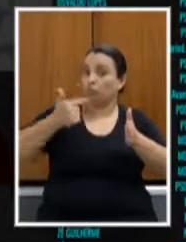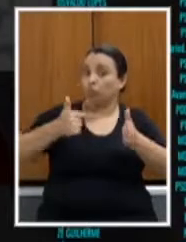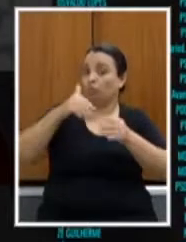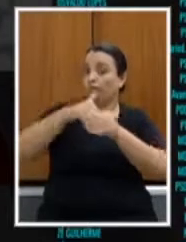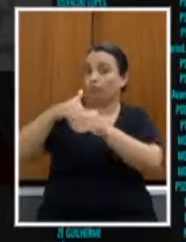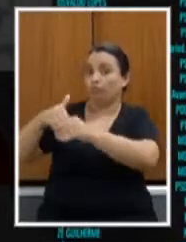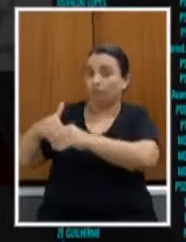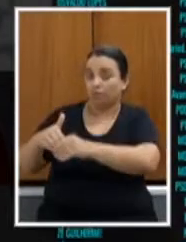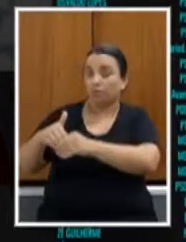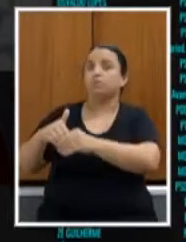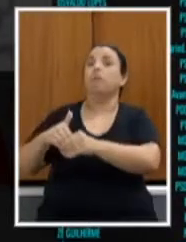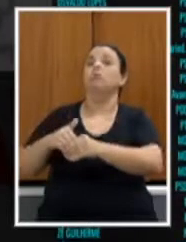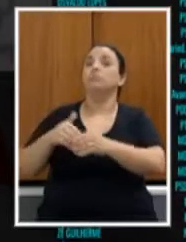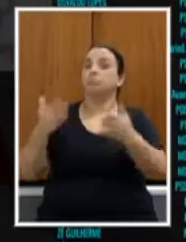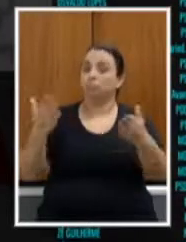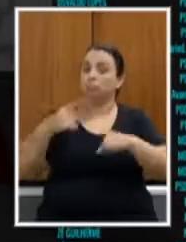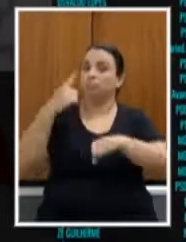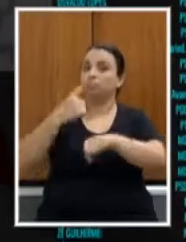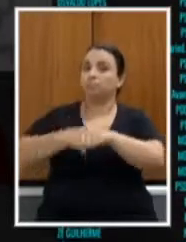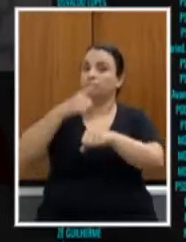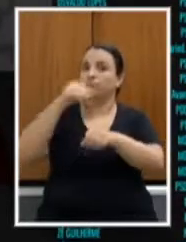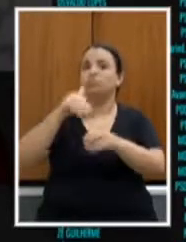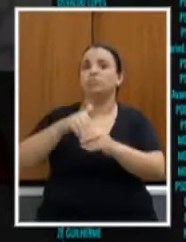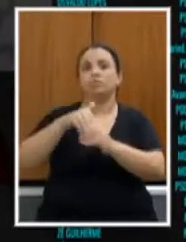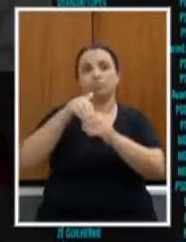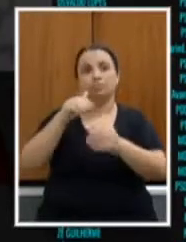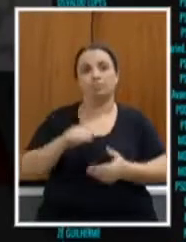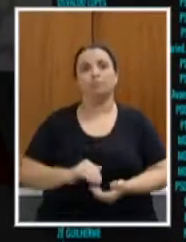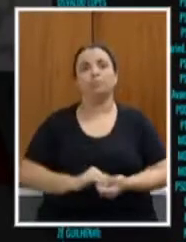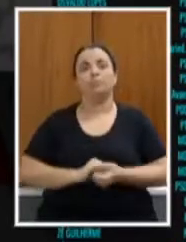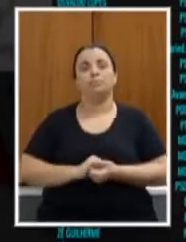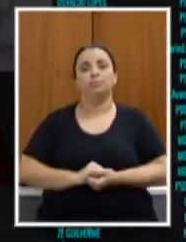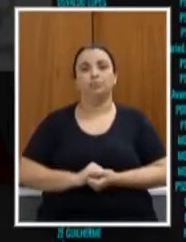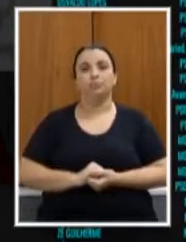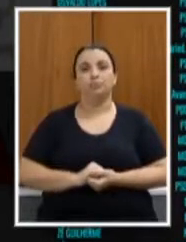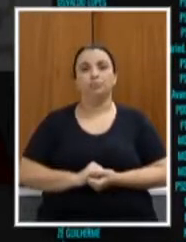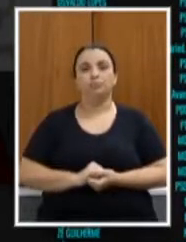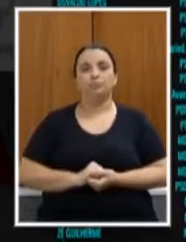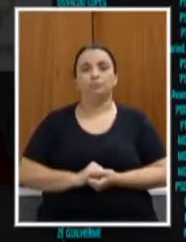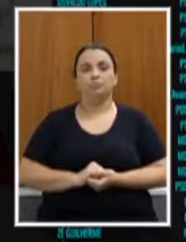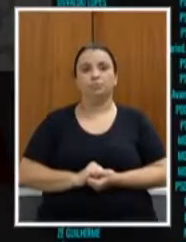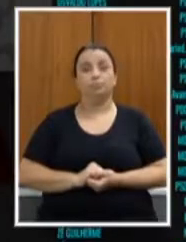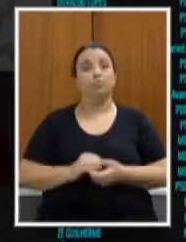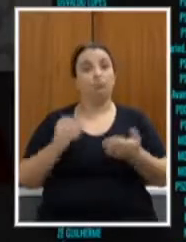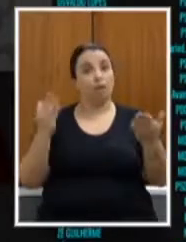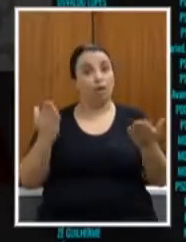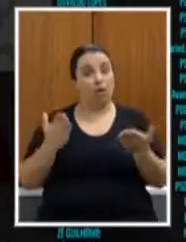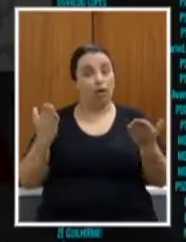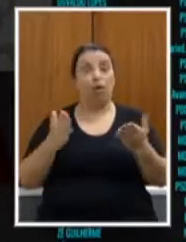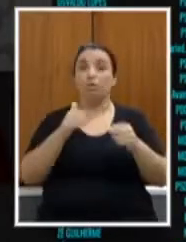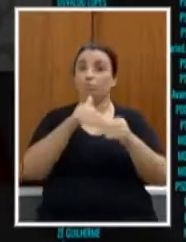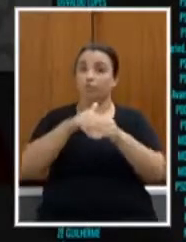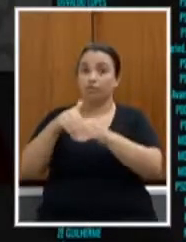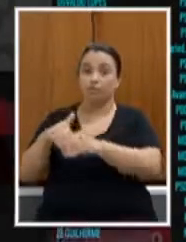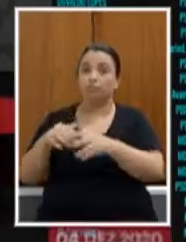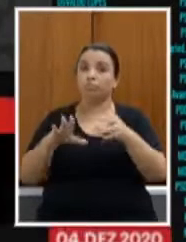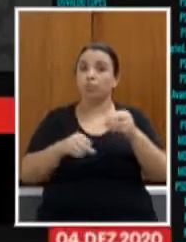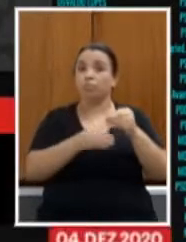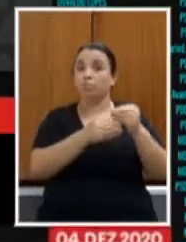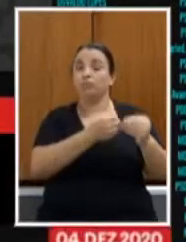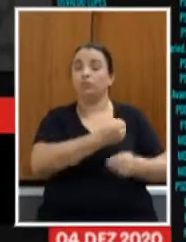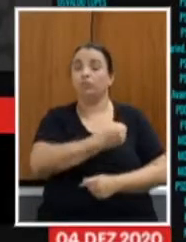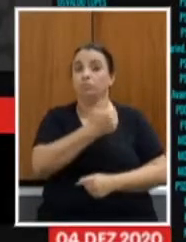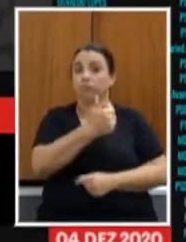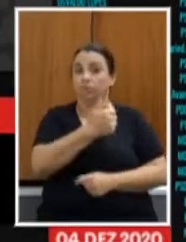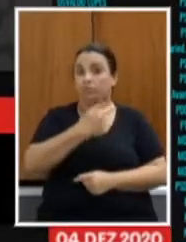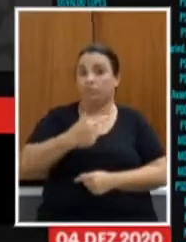votação. Em votação. Agora, a votação da emenda número